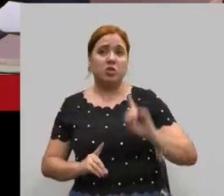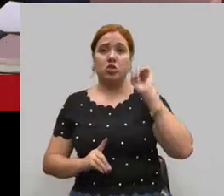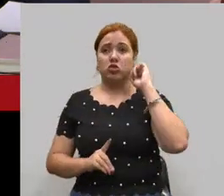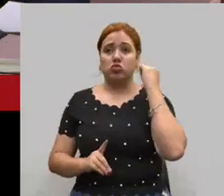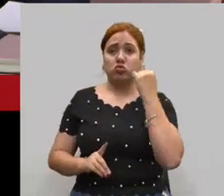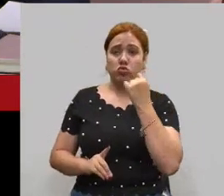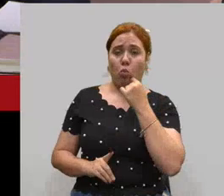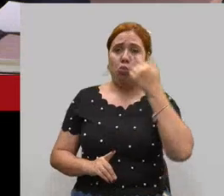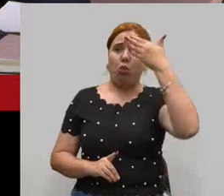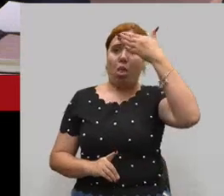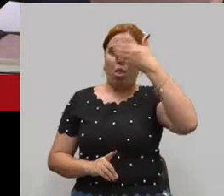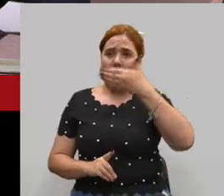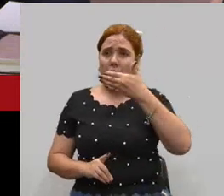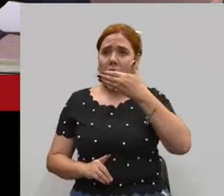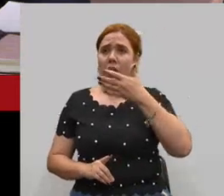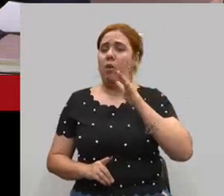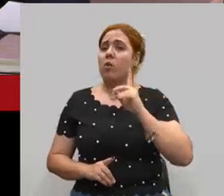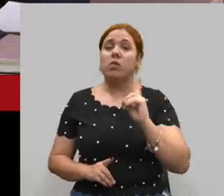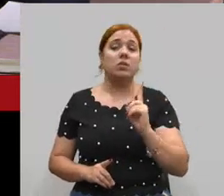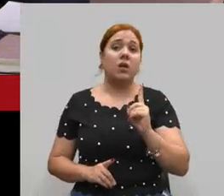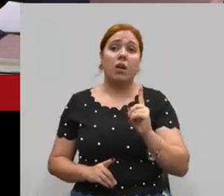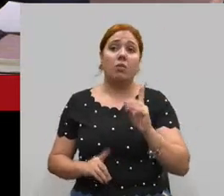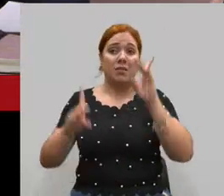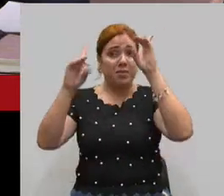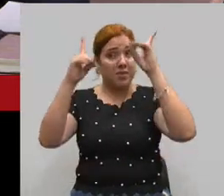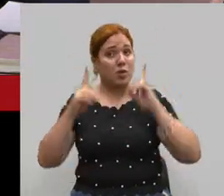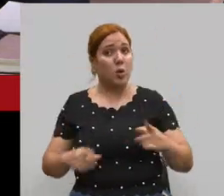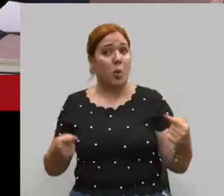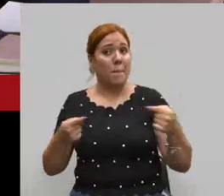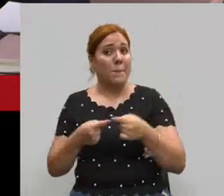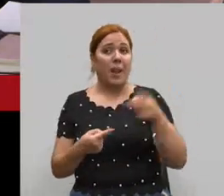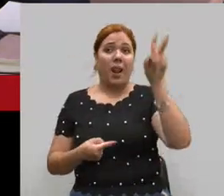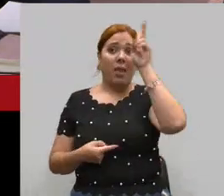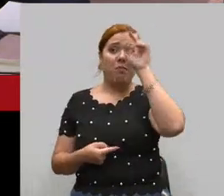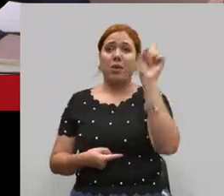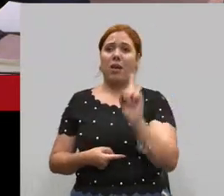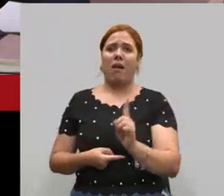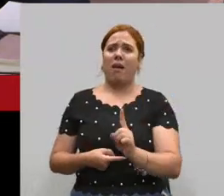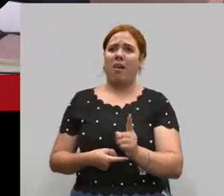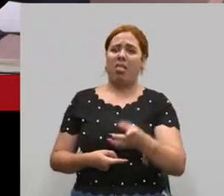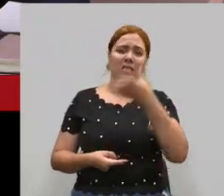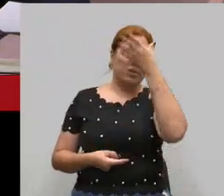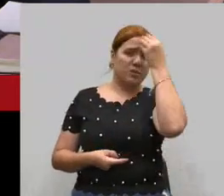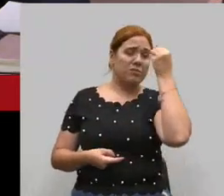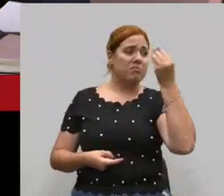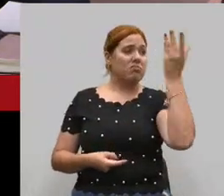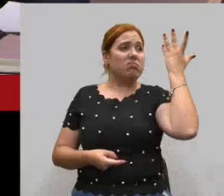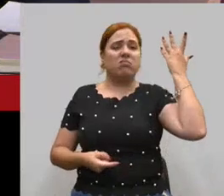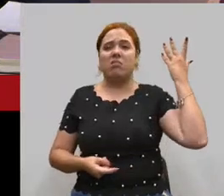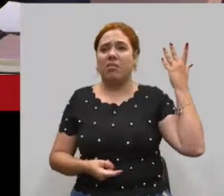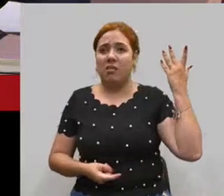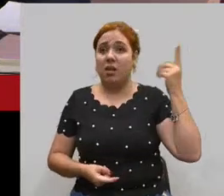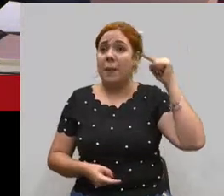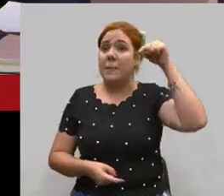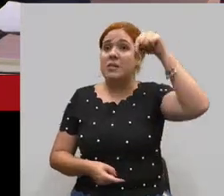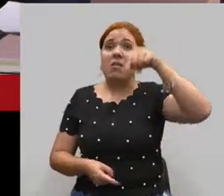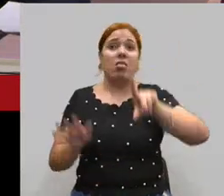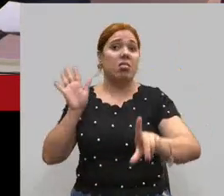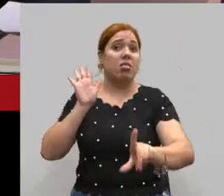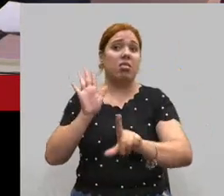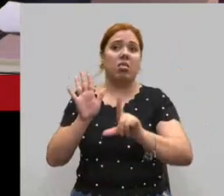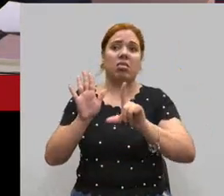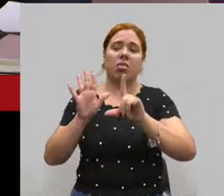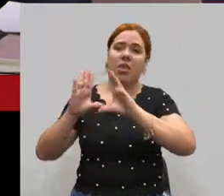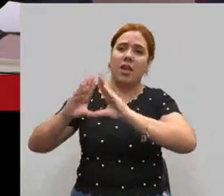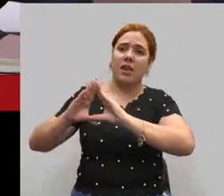é deixar de ser atendido é deixar de ser lembrado E é isso que a gente não pode deixar que aconteça aqui nessa casa Legislativa a gente